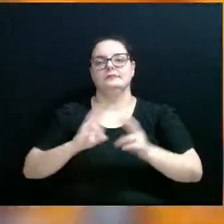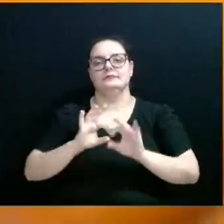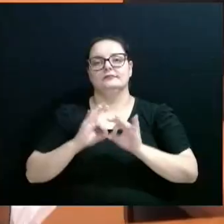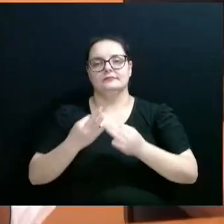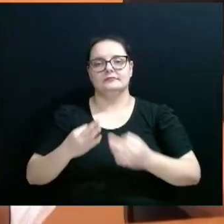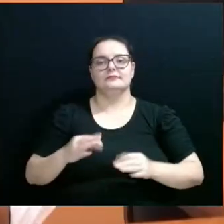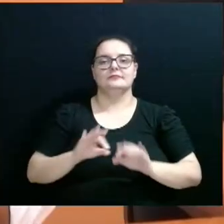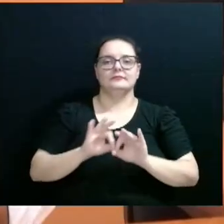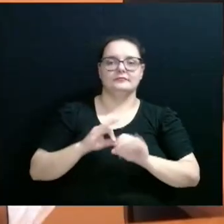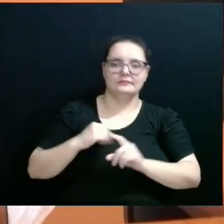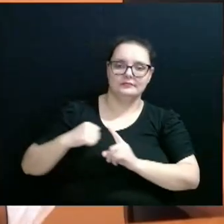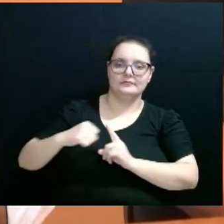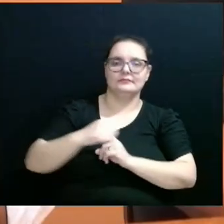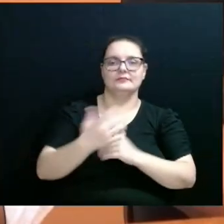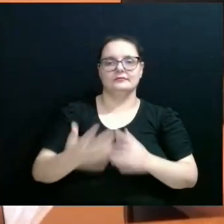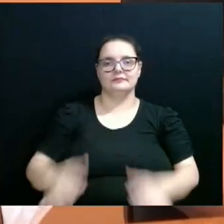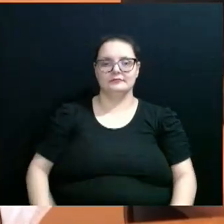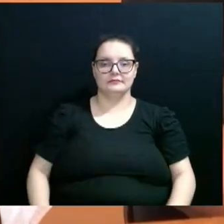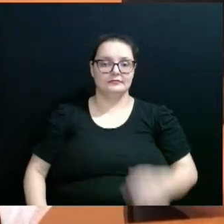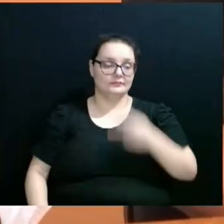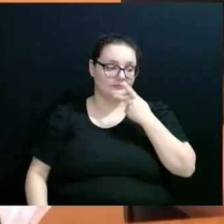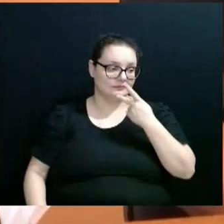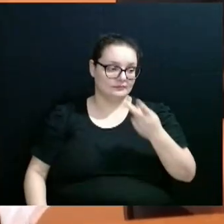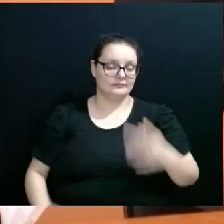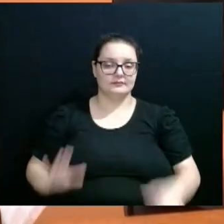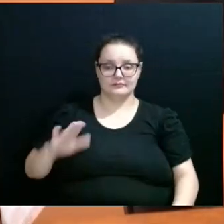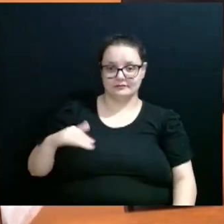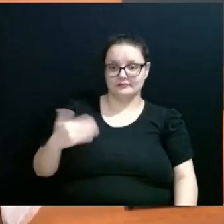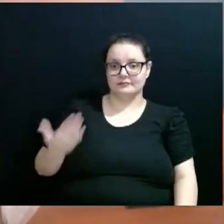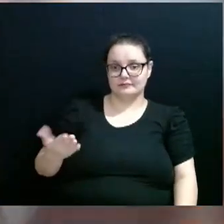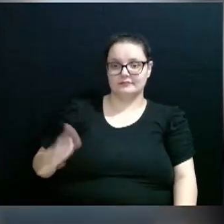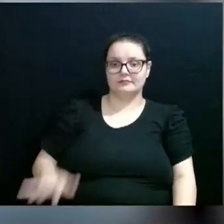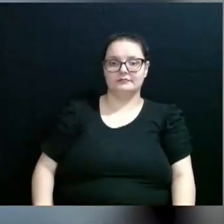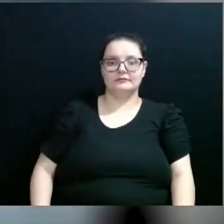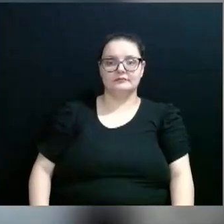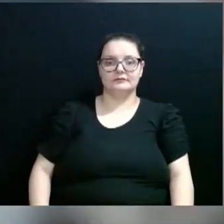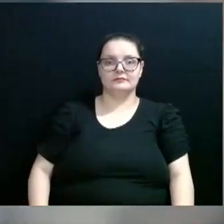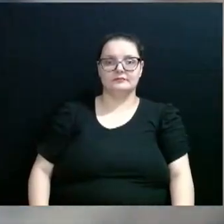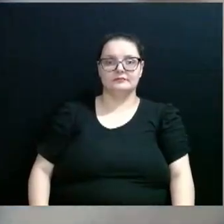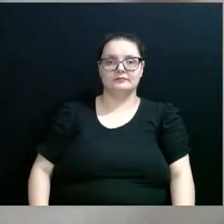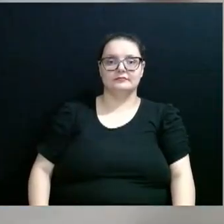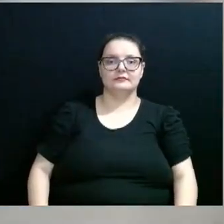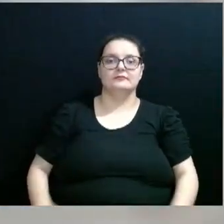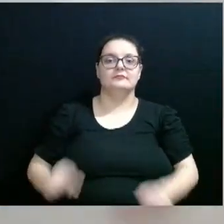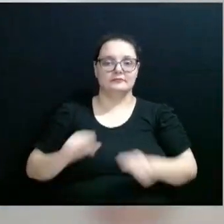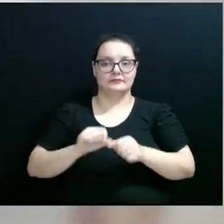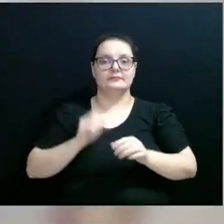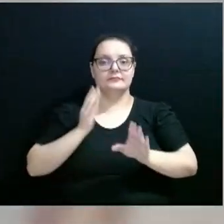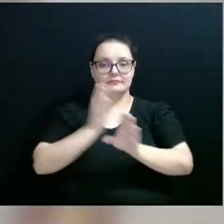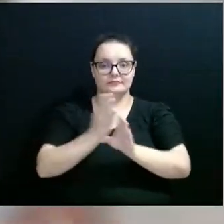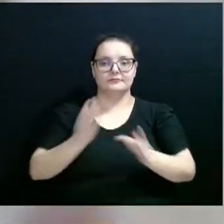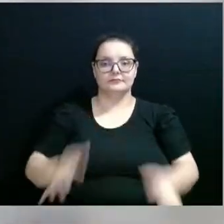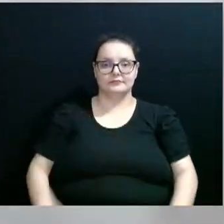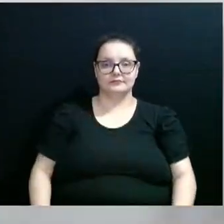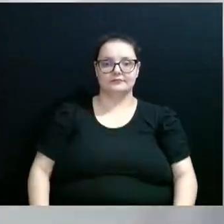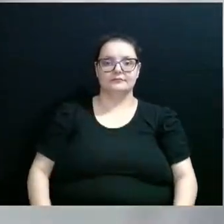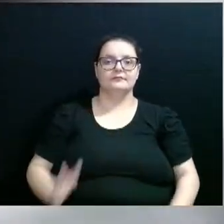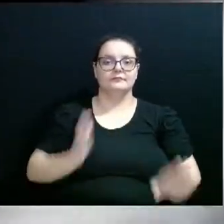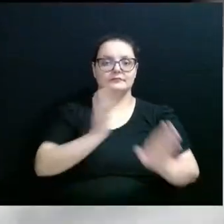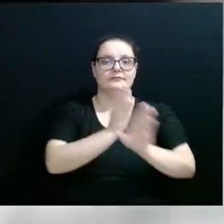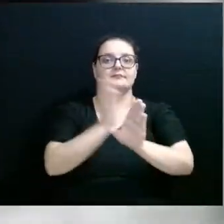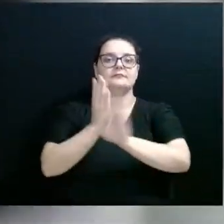falo que quando a gente faz esses encontros, são encontros de parceria,